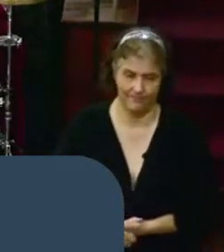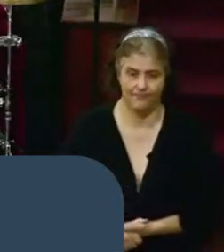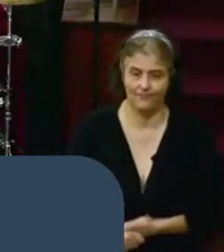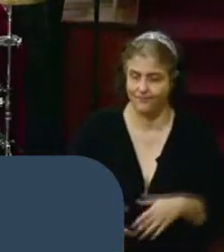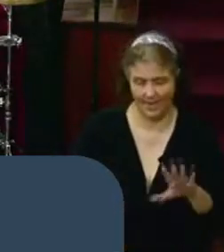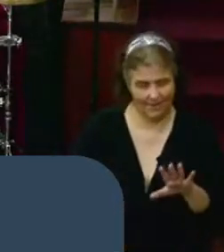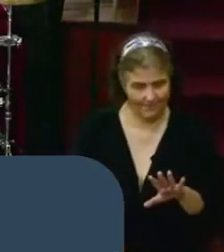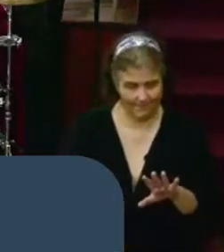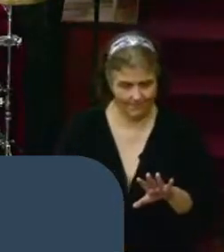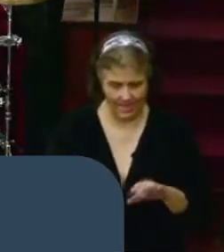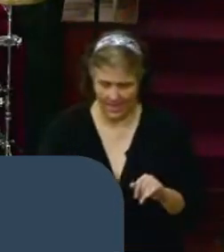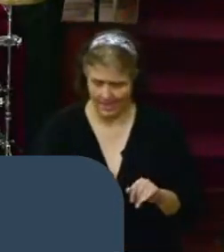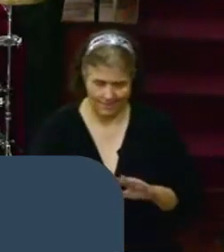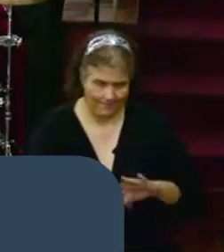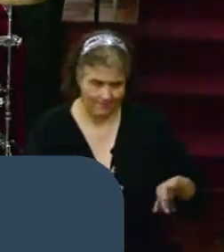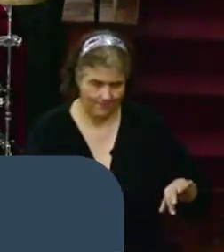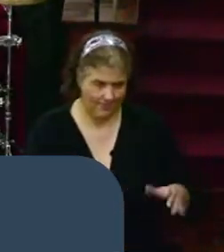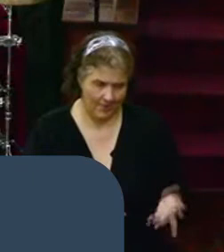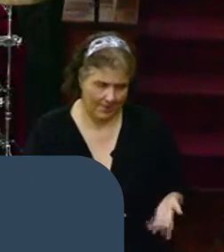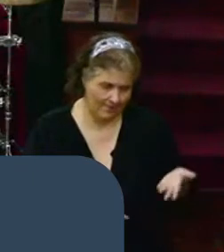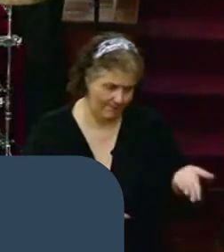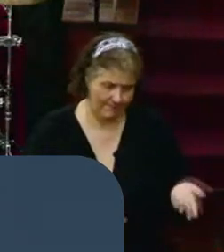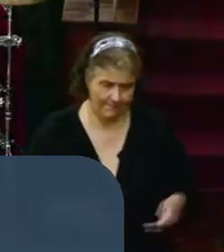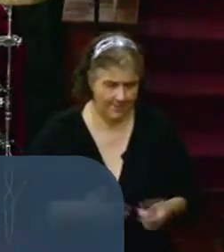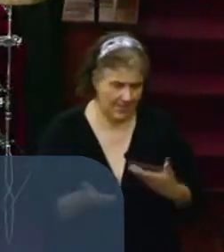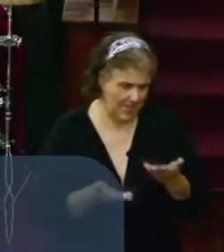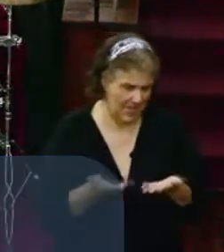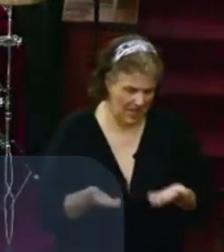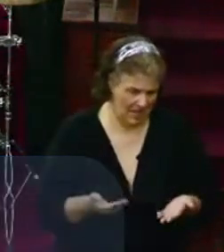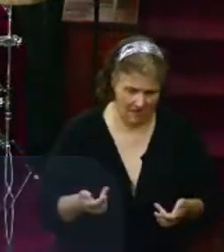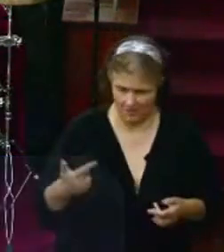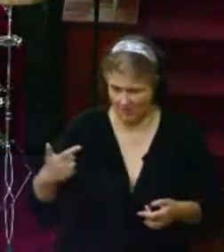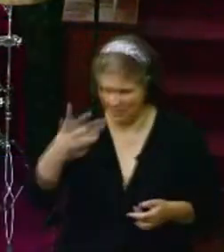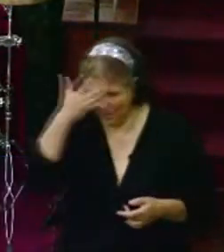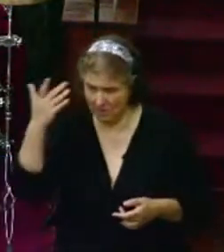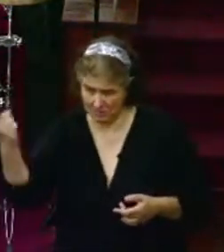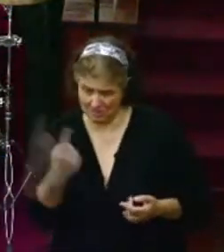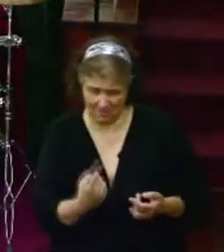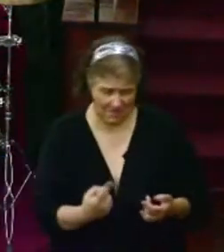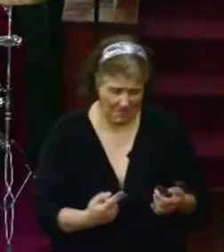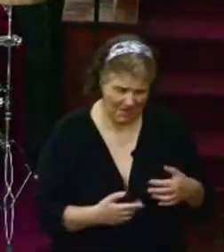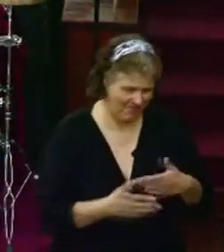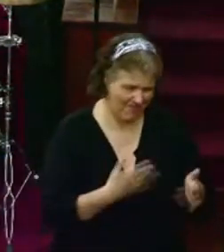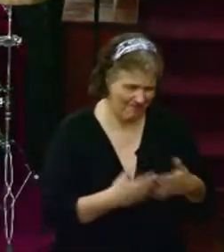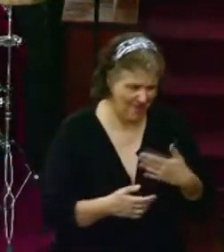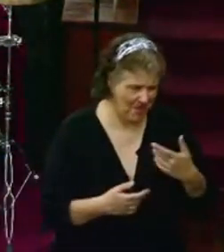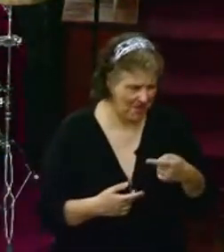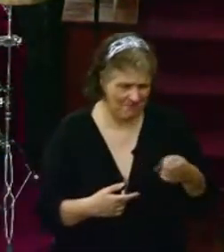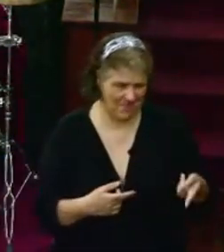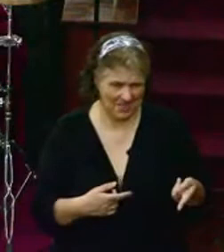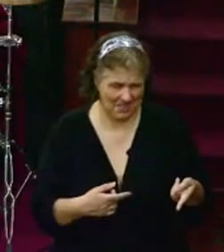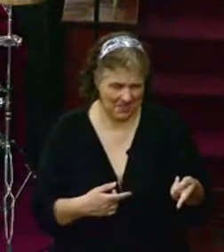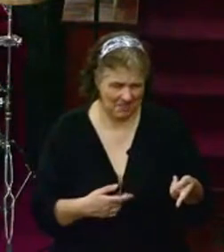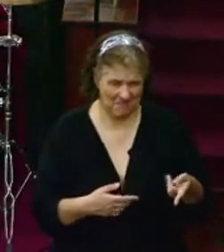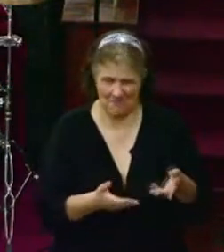alguém diria, bom, se esse servo vier a adoecer, se esse servo vier a morrer, ele vai contratar um outro escravo, ele comprará